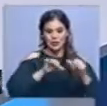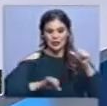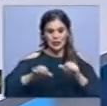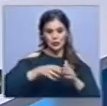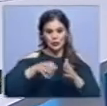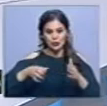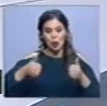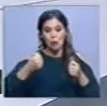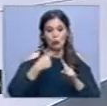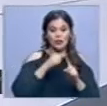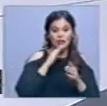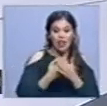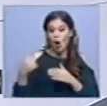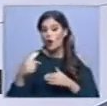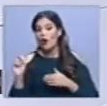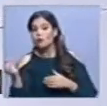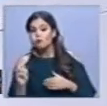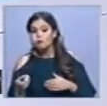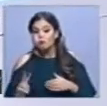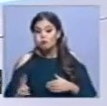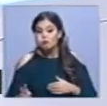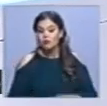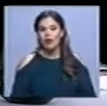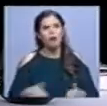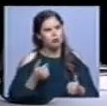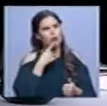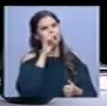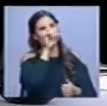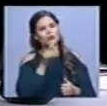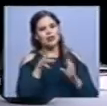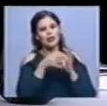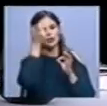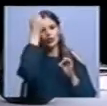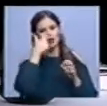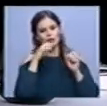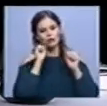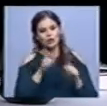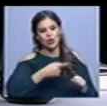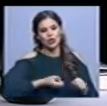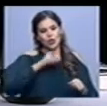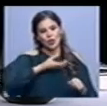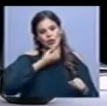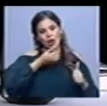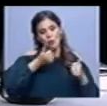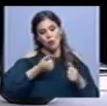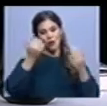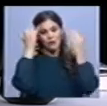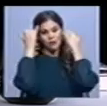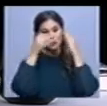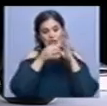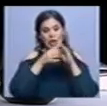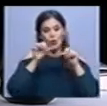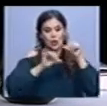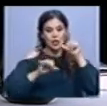uma má notícia? Que bela questão. Olha, nesta primeira história que vamos contar, é uma boa notícia para os químicos.